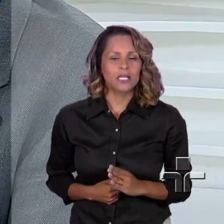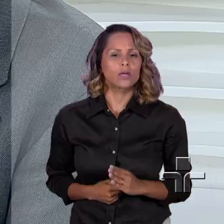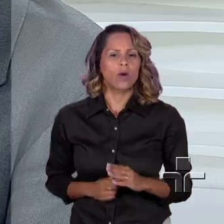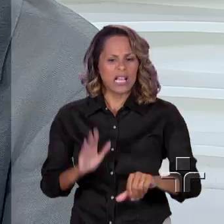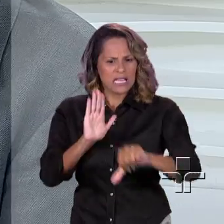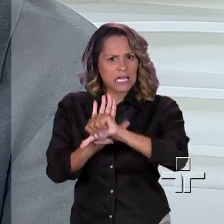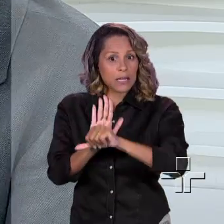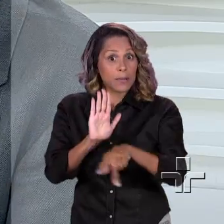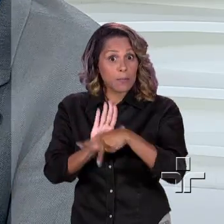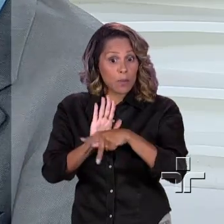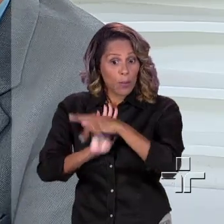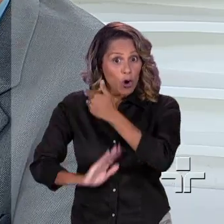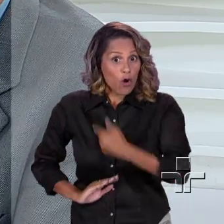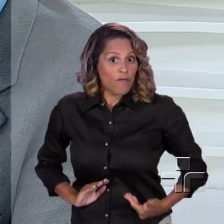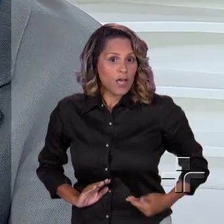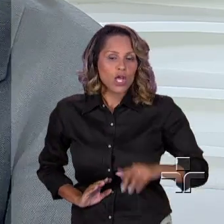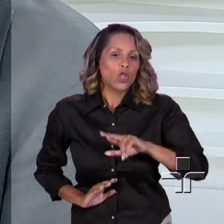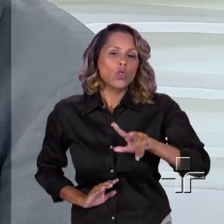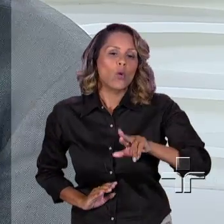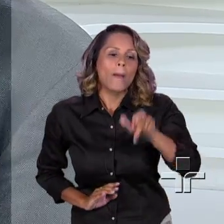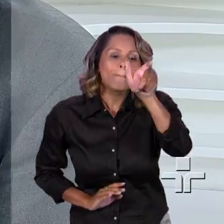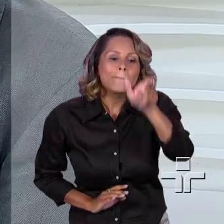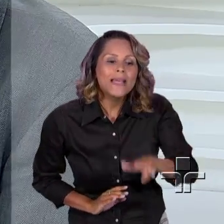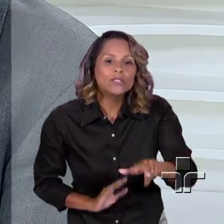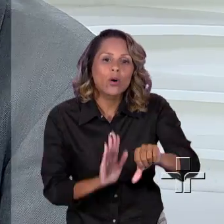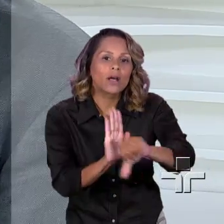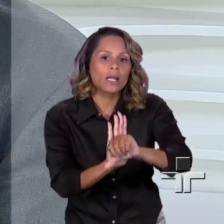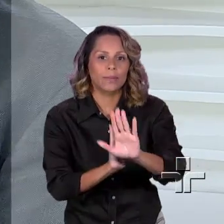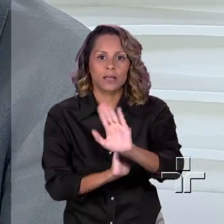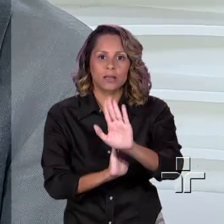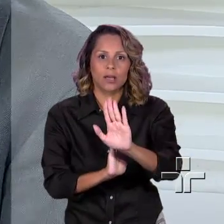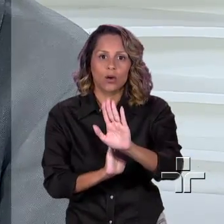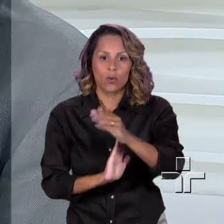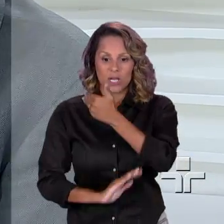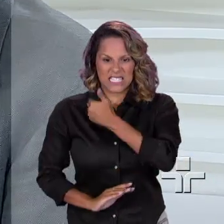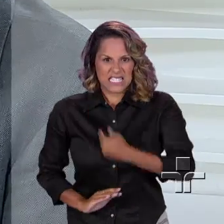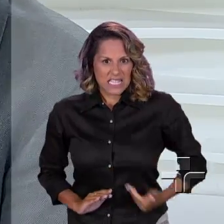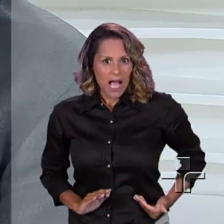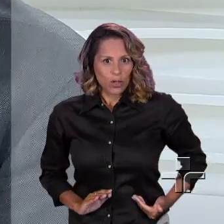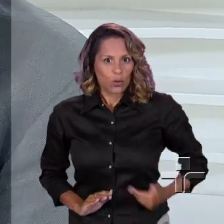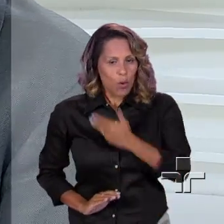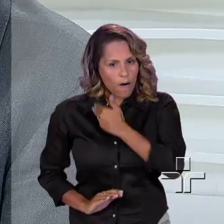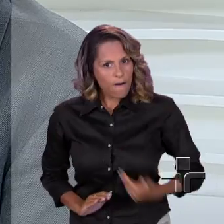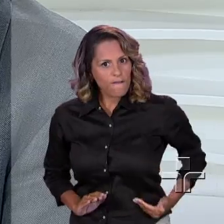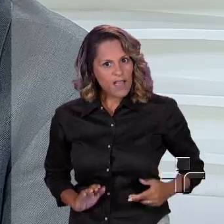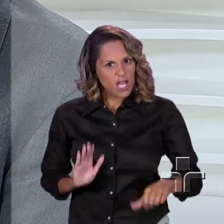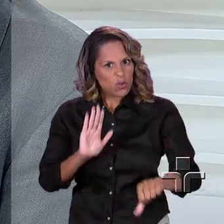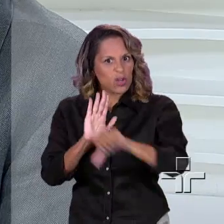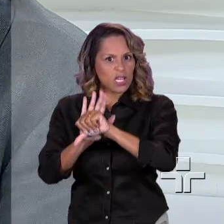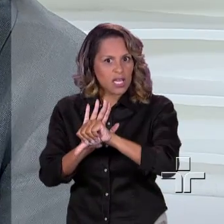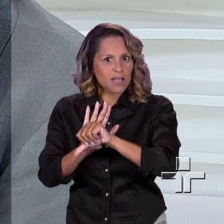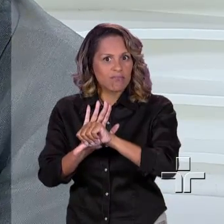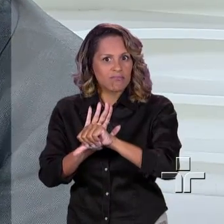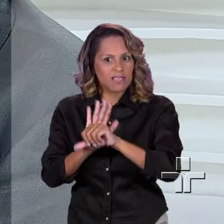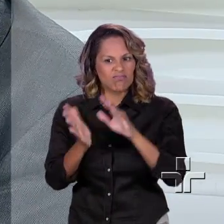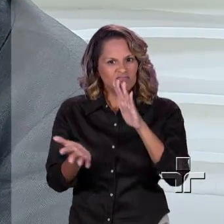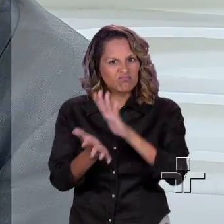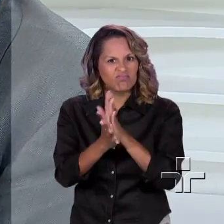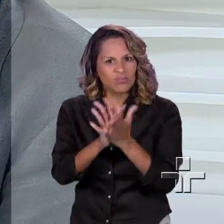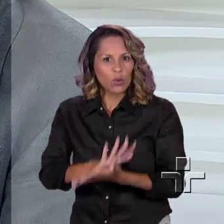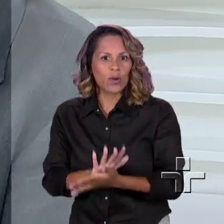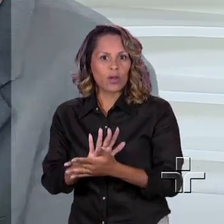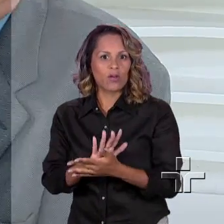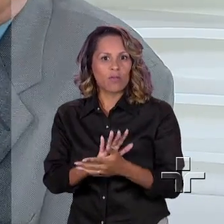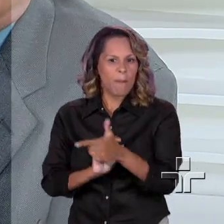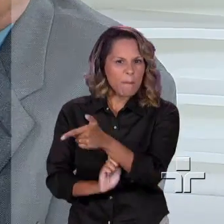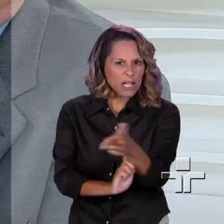falando de indivíduos que fizeram crimes, que foram anistiados, mas o Estado que matou pessoas. E, infelizmente, a lei